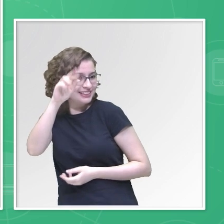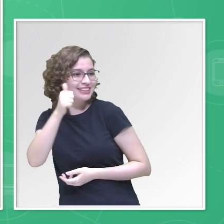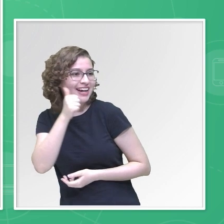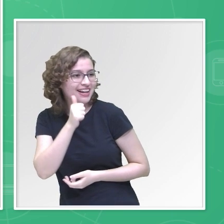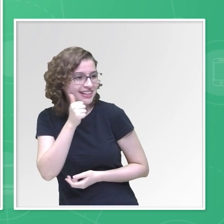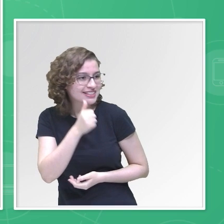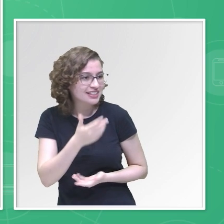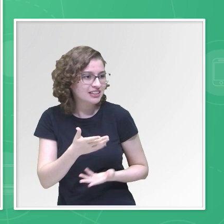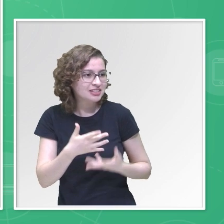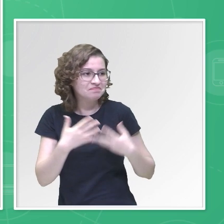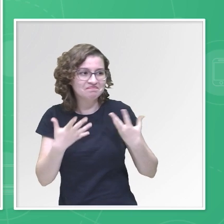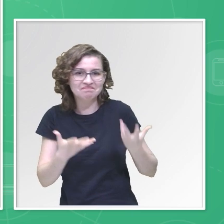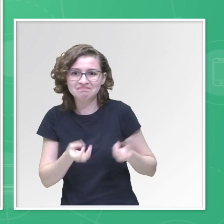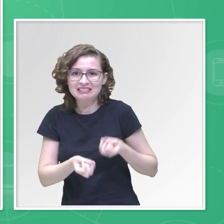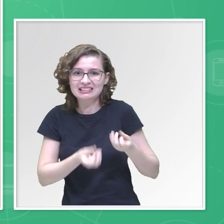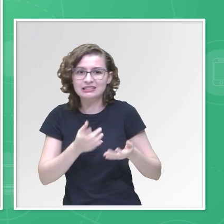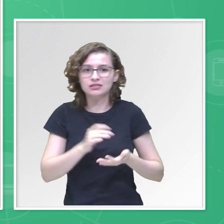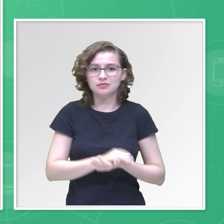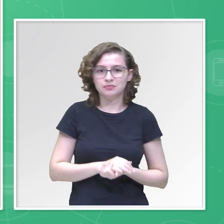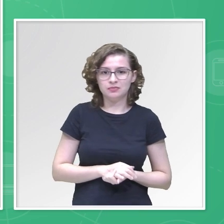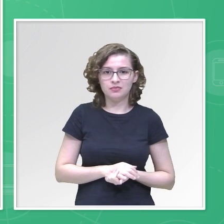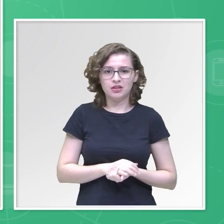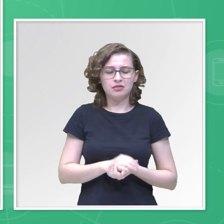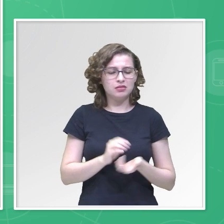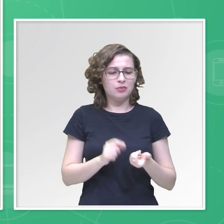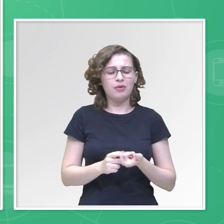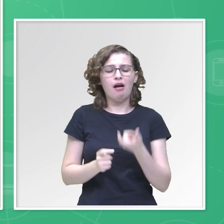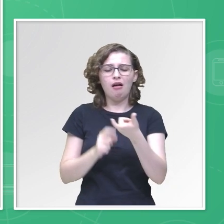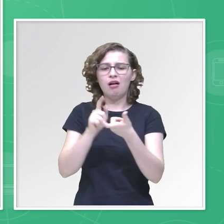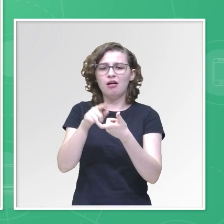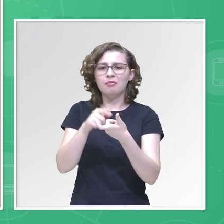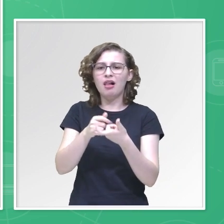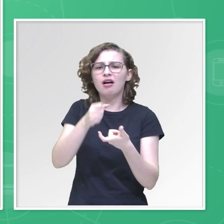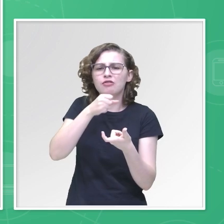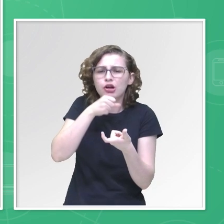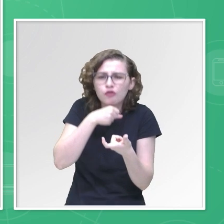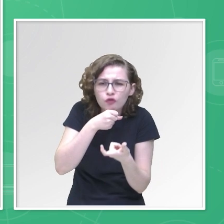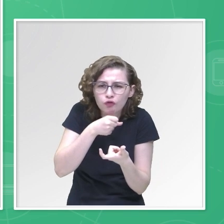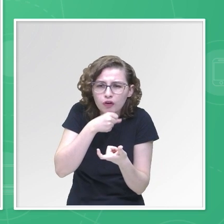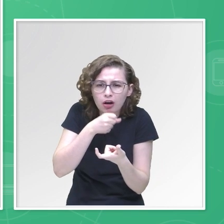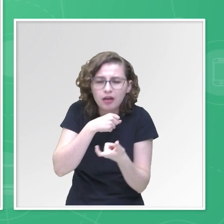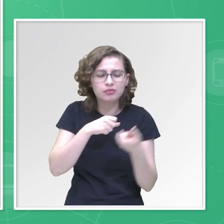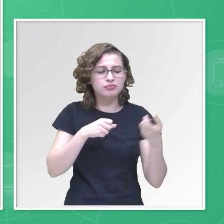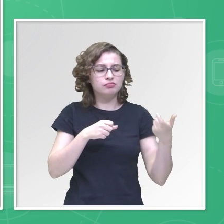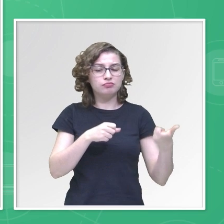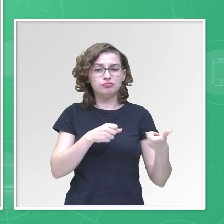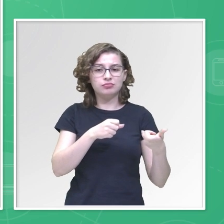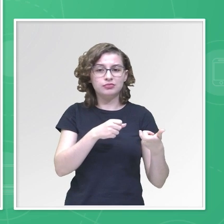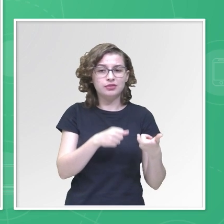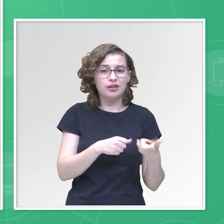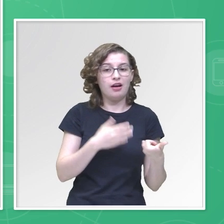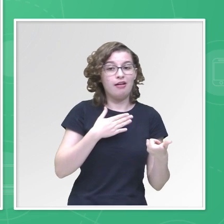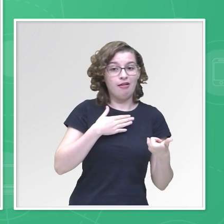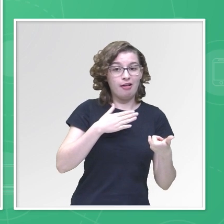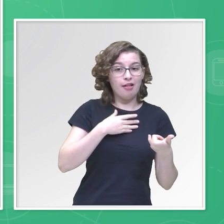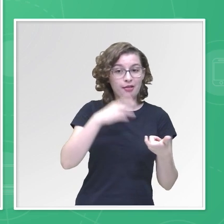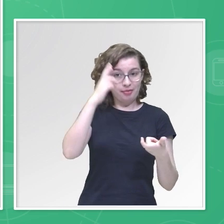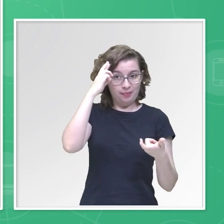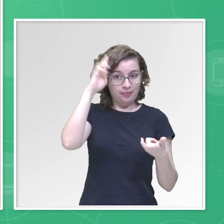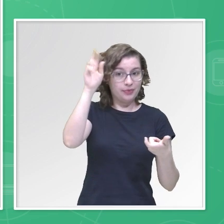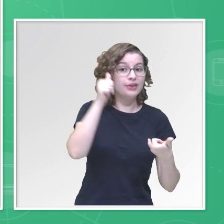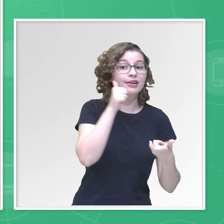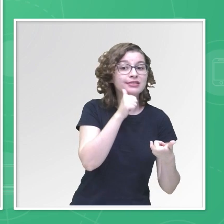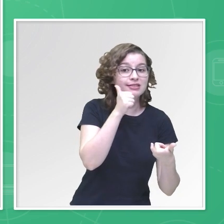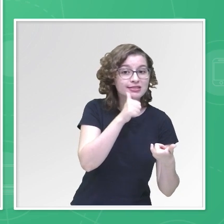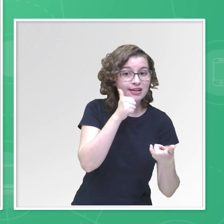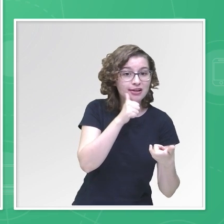o narrador se refere a vizinha Como velha e como minha senhora dois duas formas de tratar a vizinha